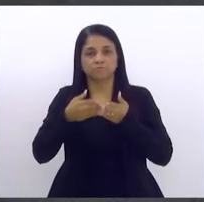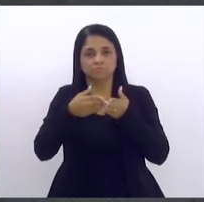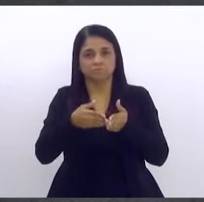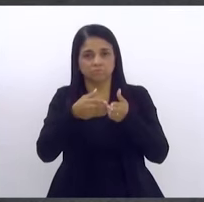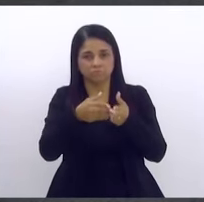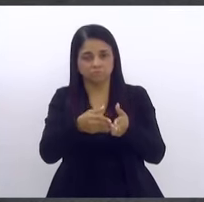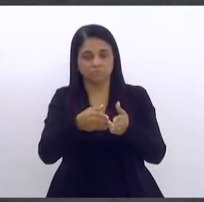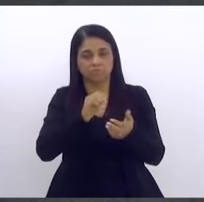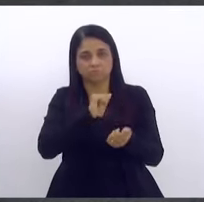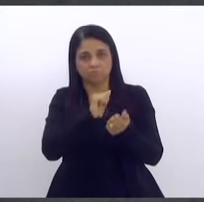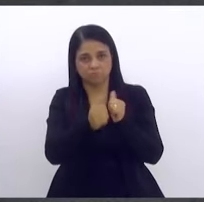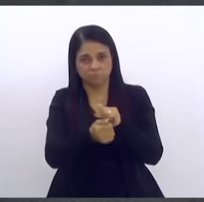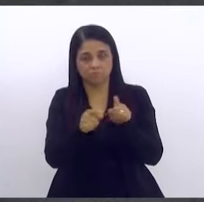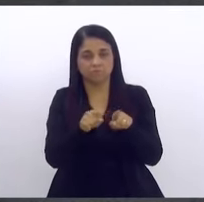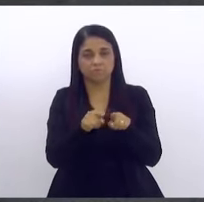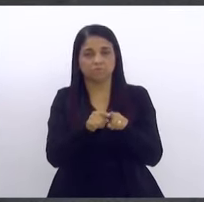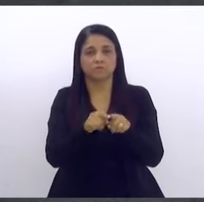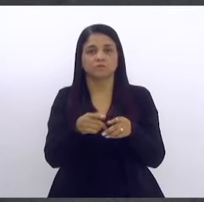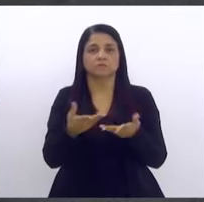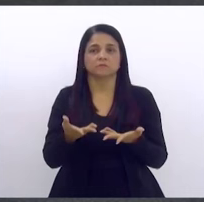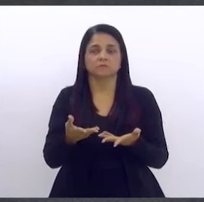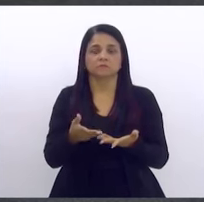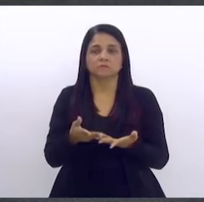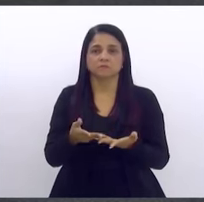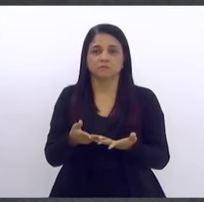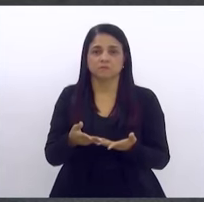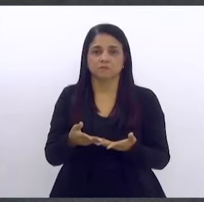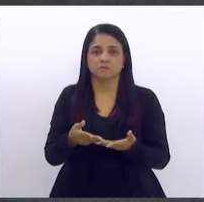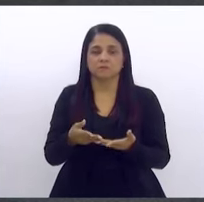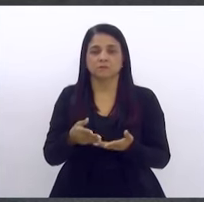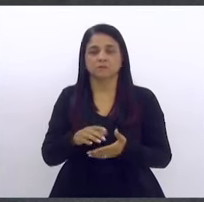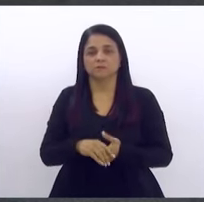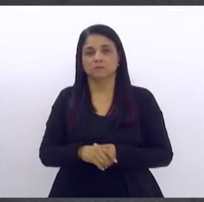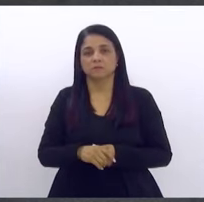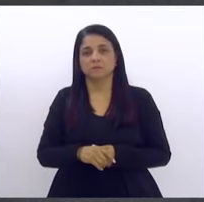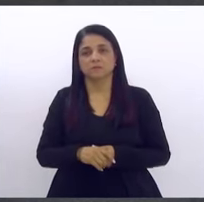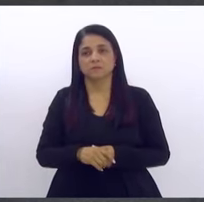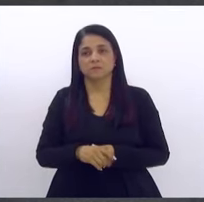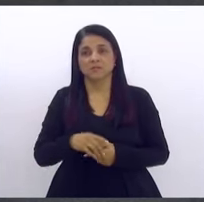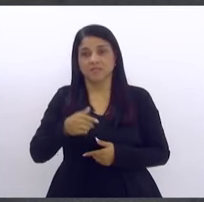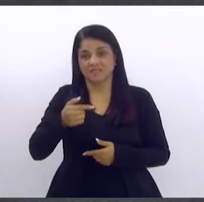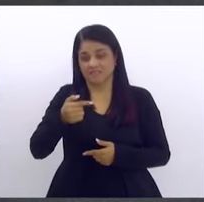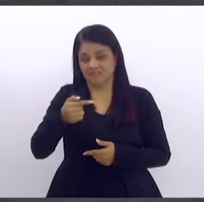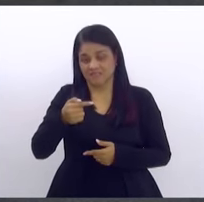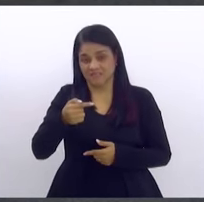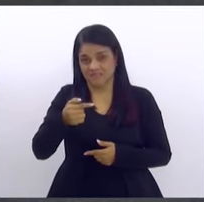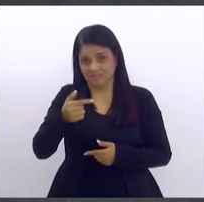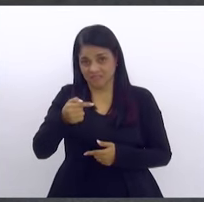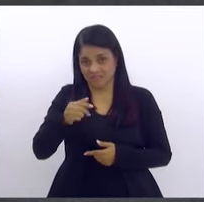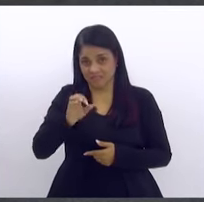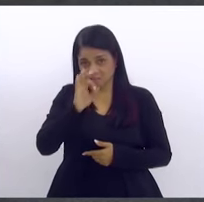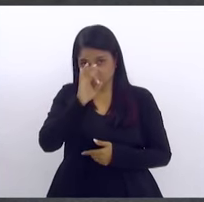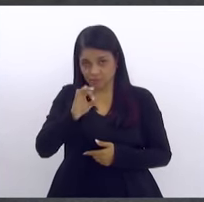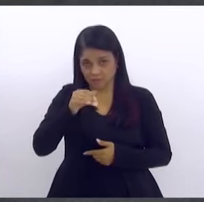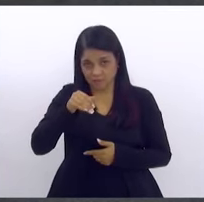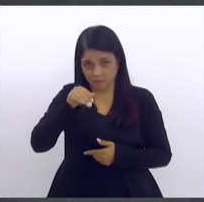esporte e recreio. Veja, senhor presidente, acima de 17 é